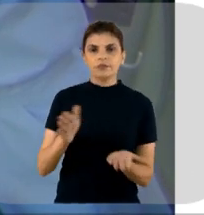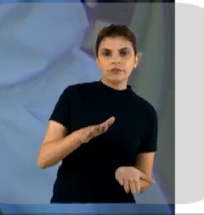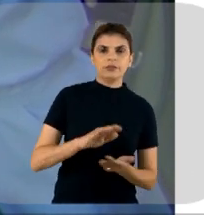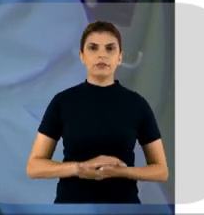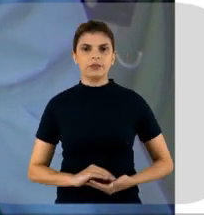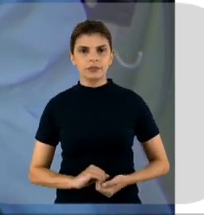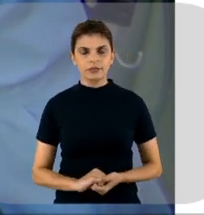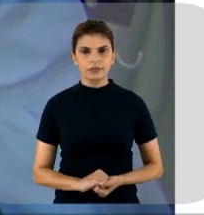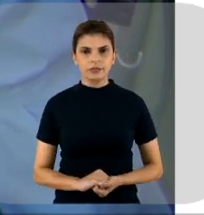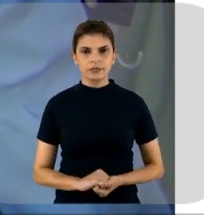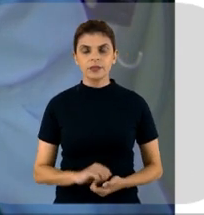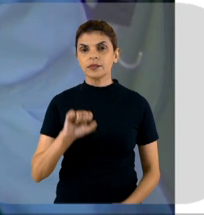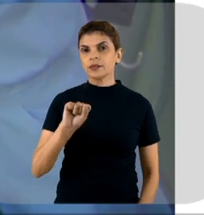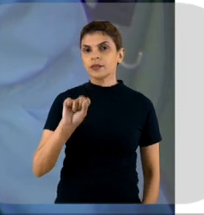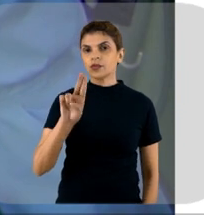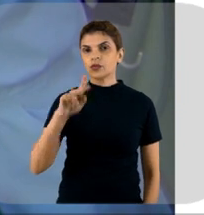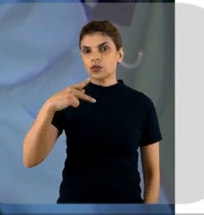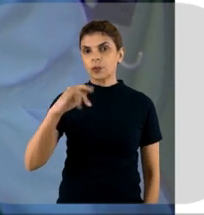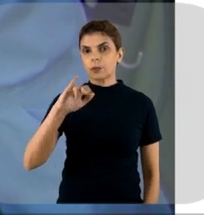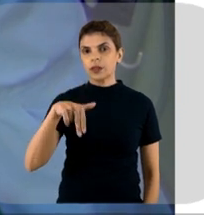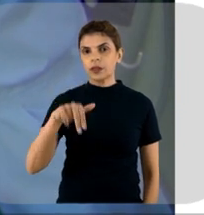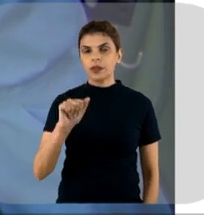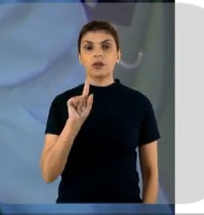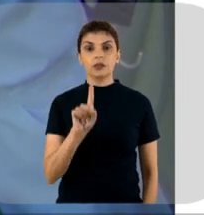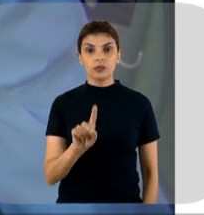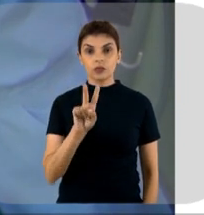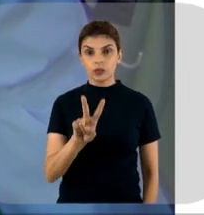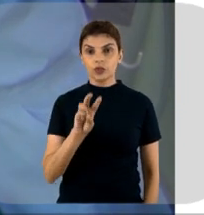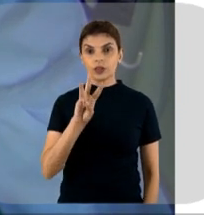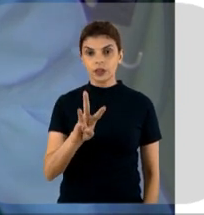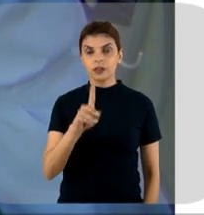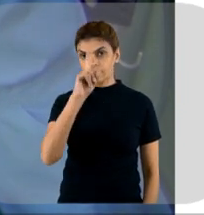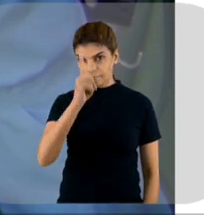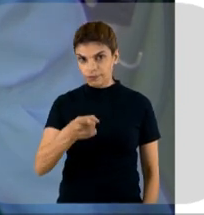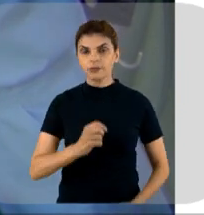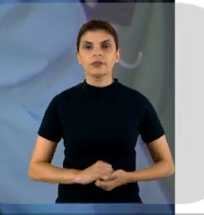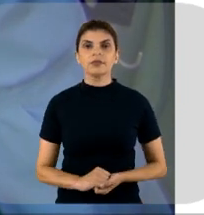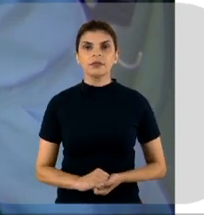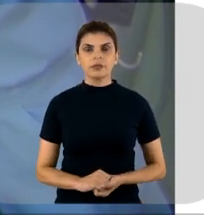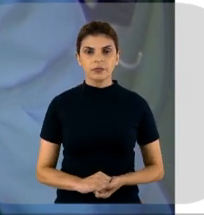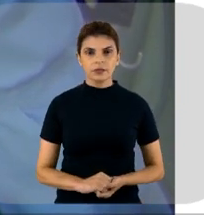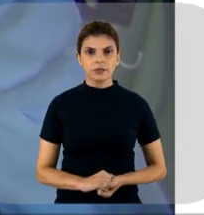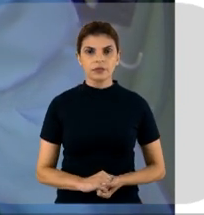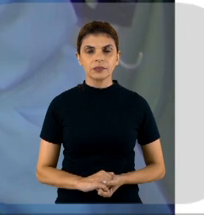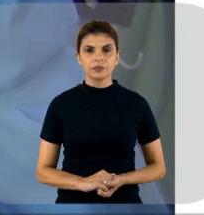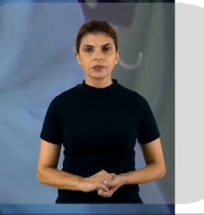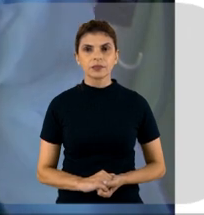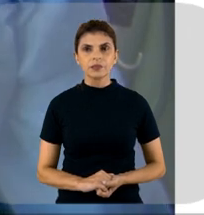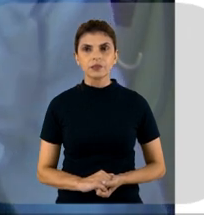vamos posicioná-lo em posição supina. Ao comando, 1, 2,